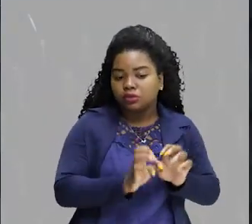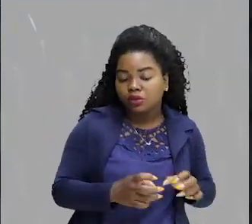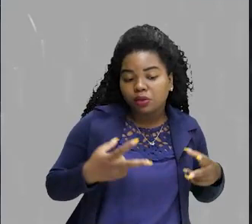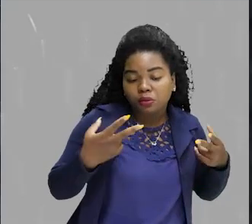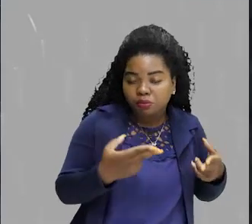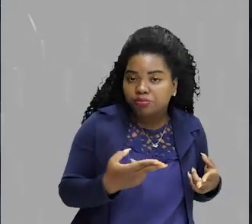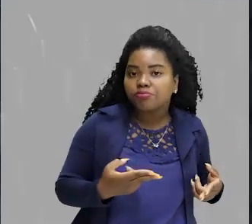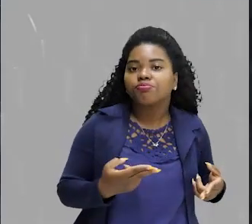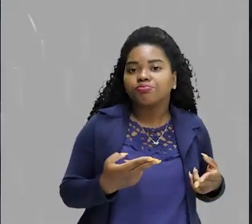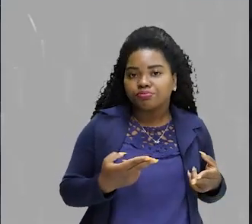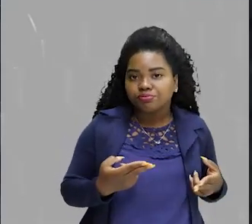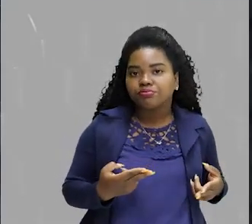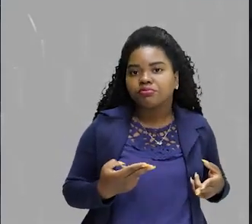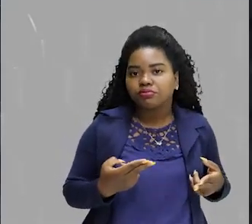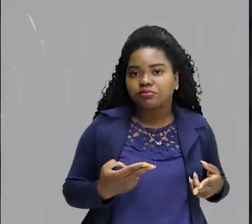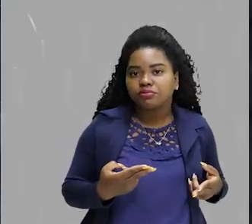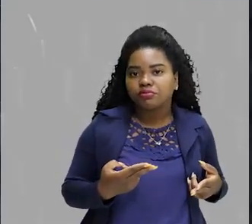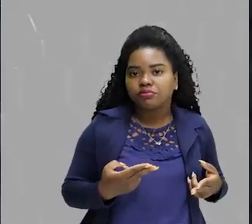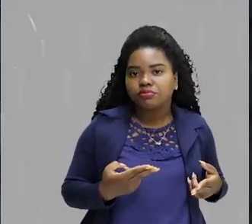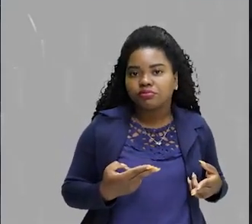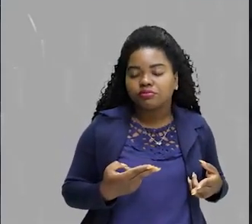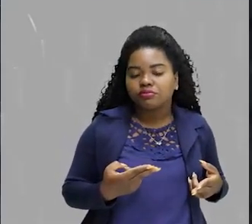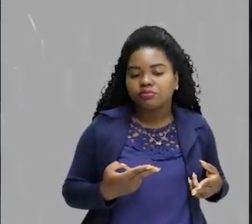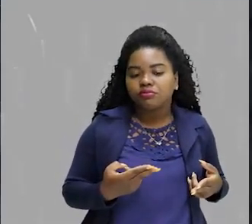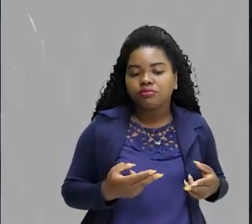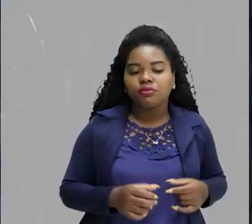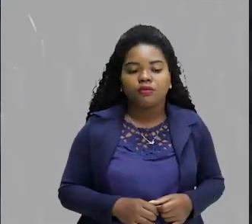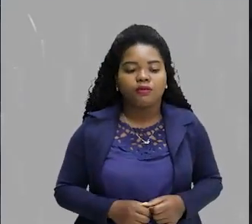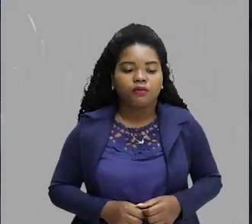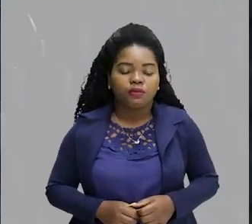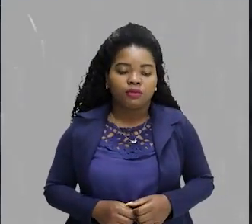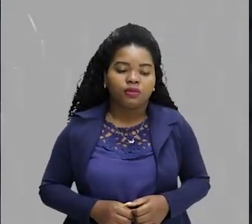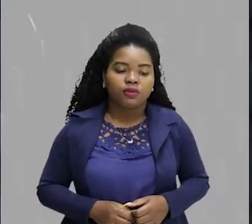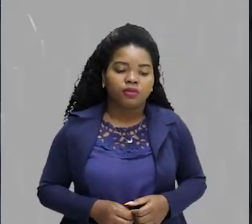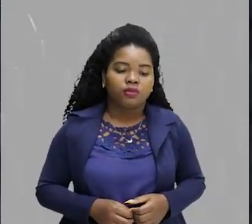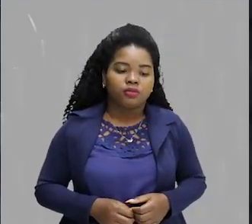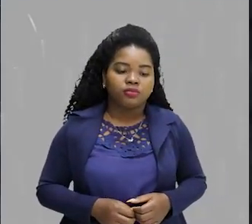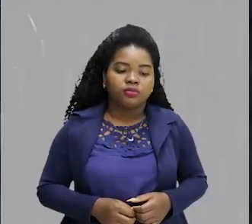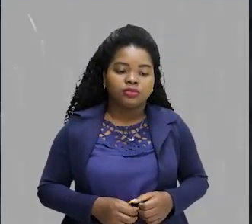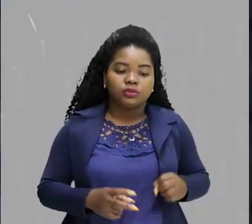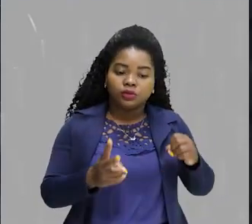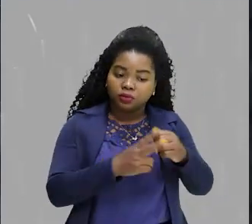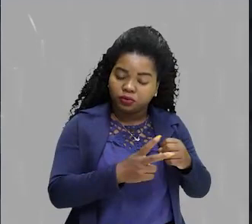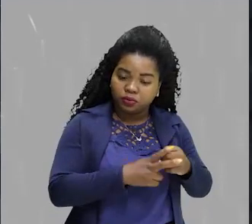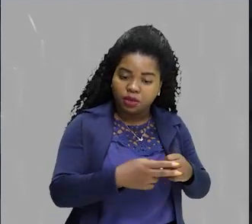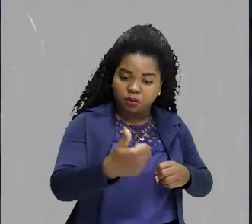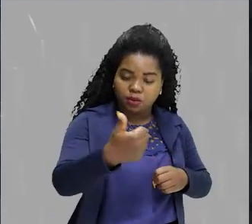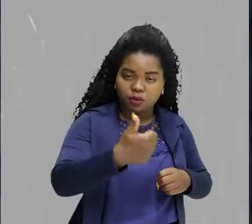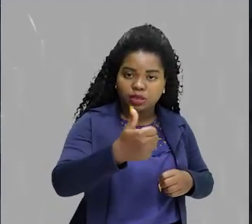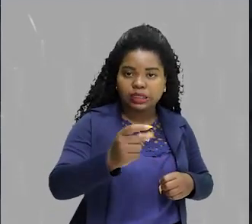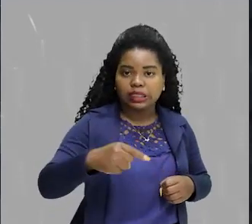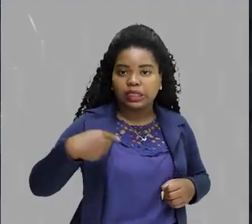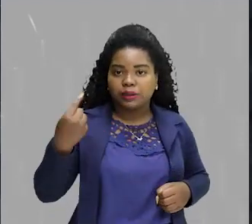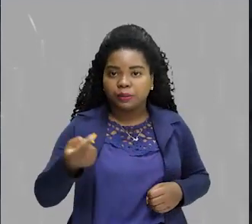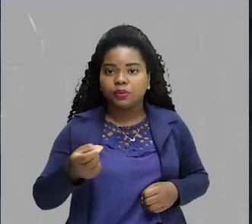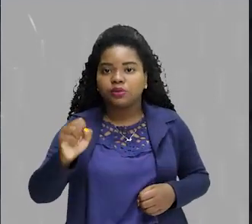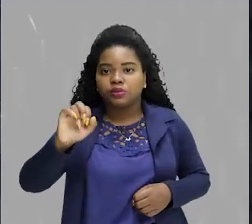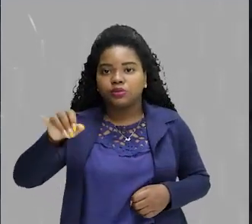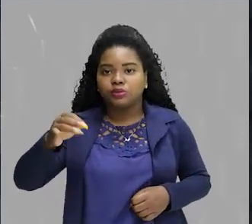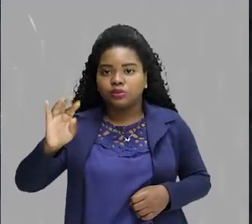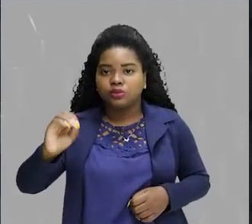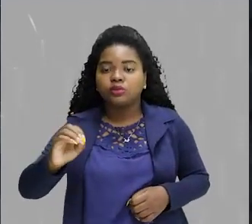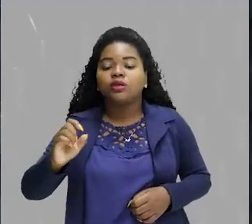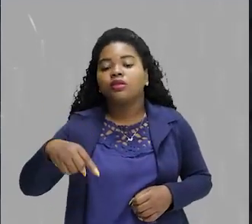mesma ideia dos verbos regulares e irregulares. Então, o verbo vem primeiro, depois vem o sujeito,